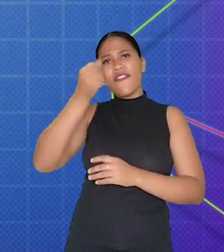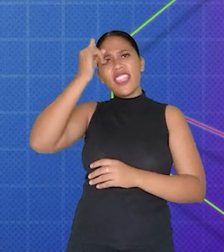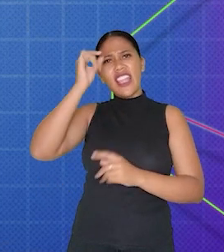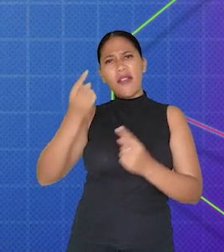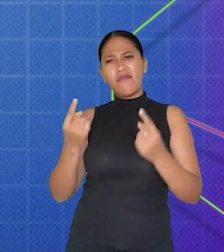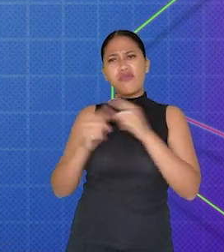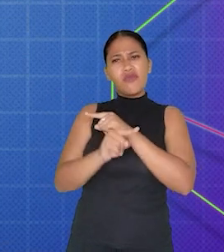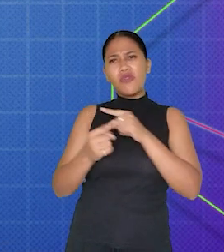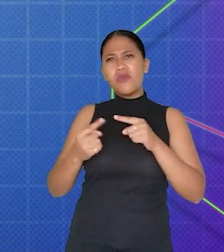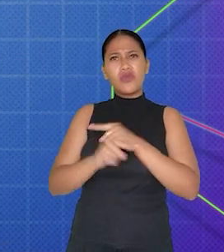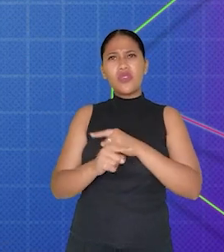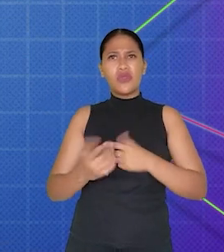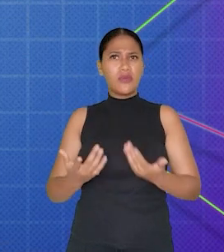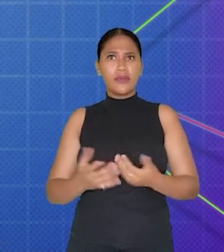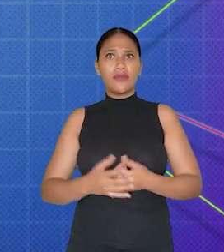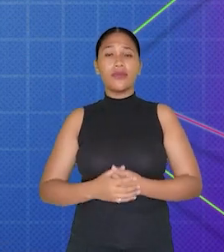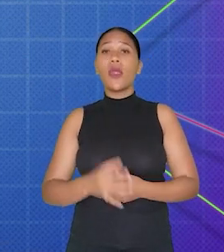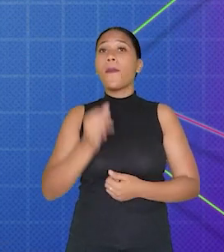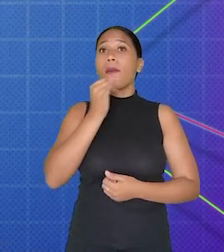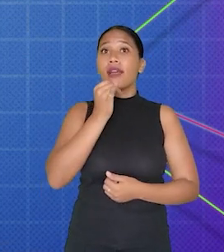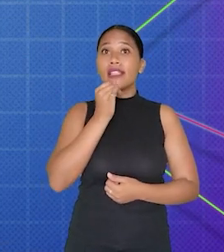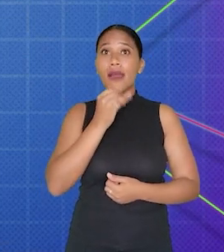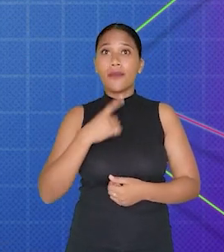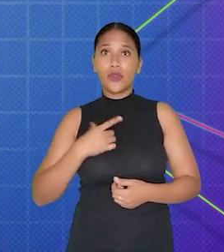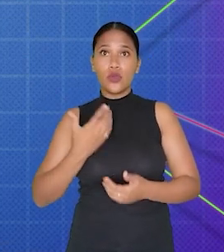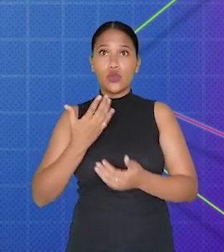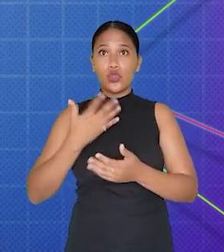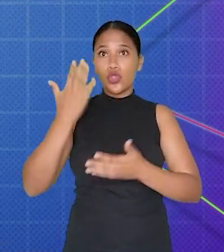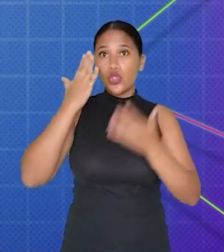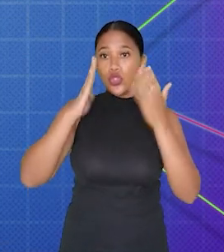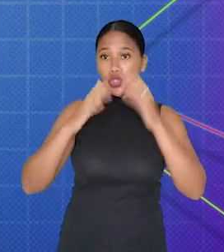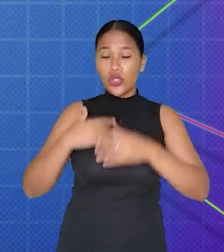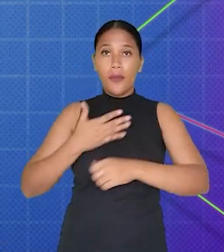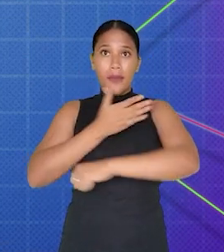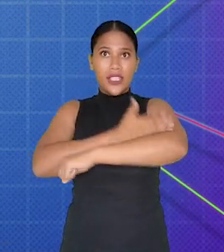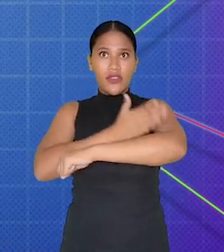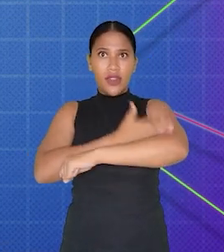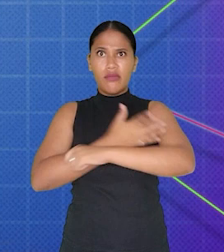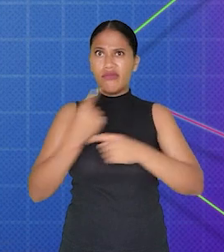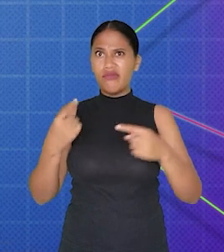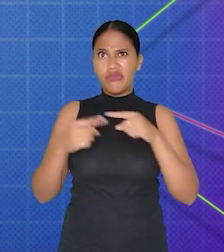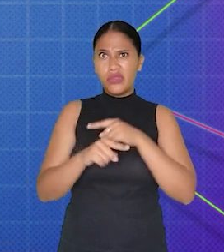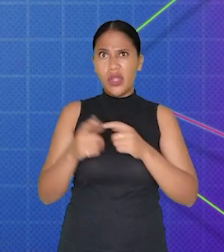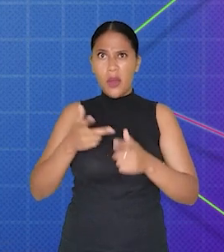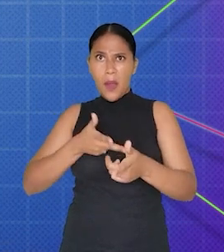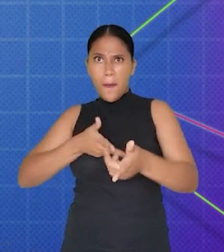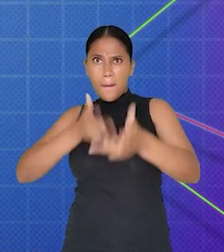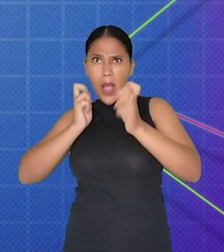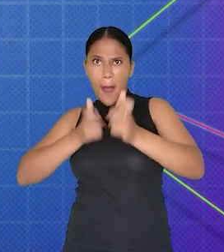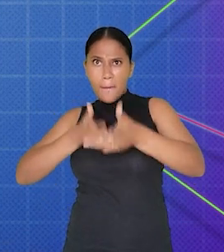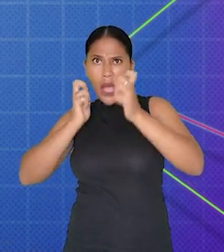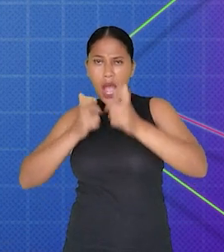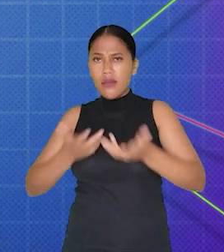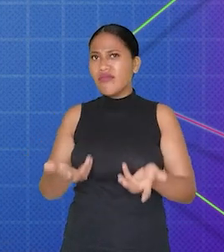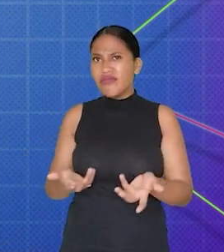evitar contradições ou elementos que não se encaixam bem no mundo do jogo. Por exemplo, em um jogo de fantasia medieval, não faria sentido ter armas de fogo modernas